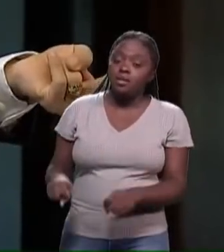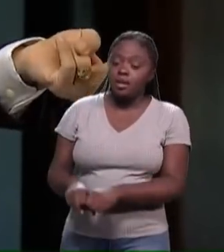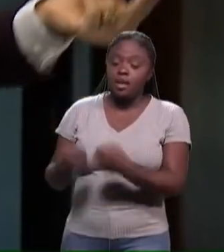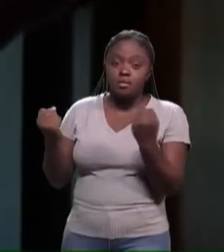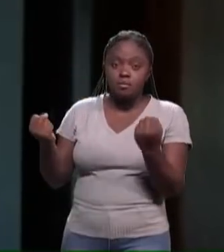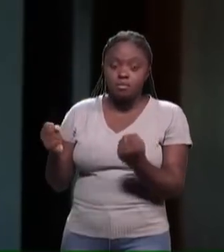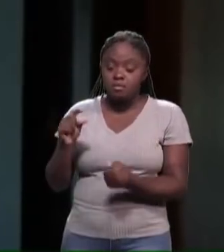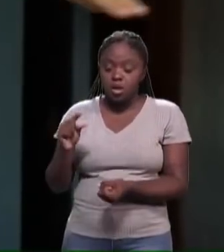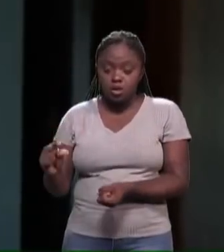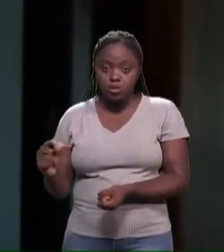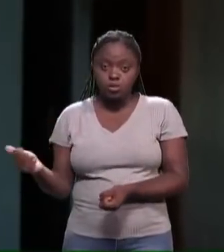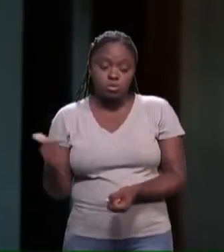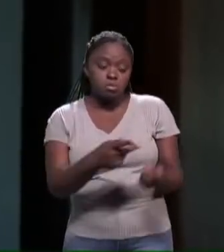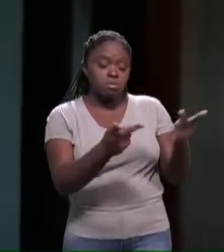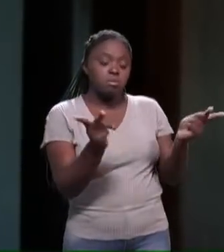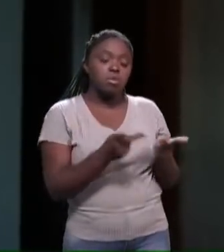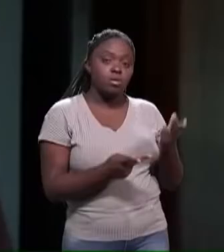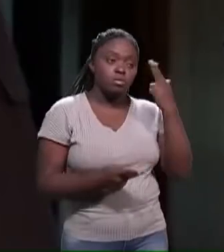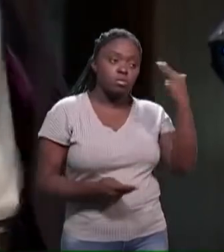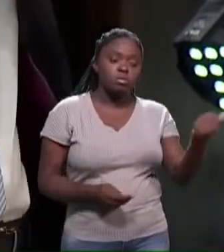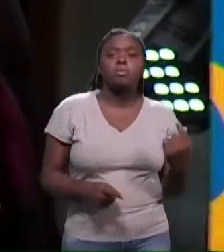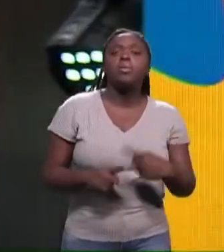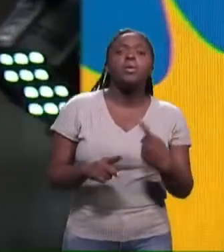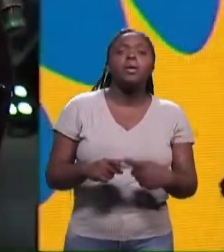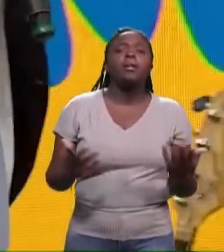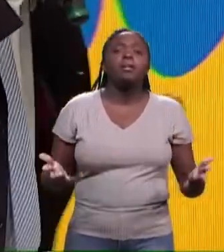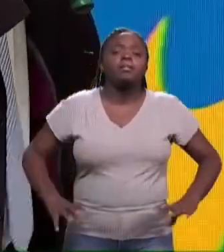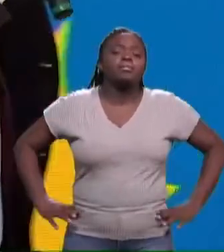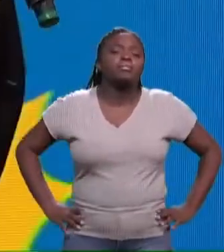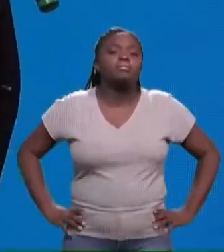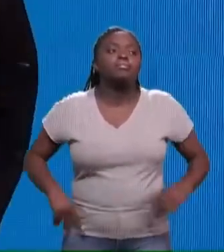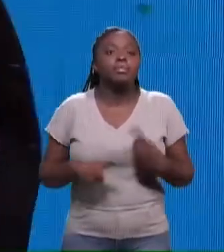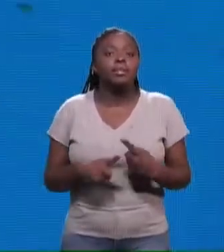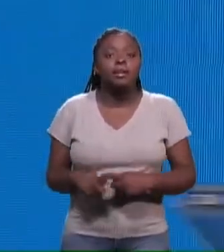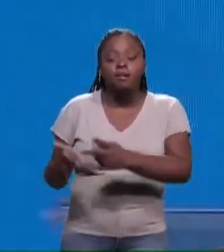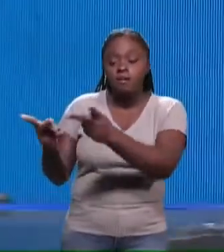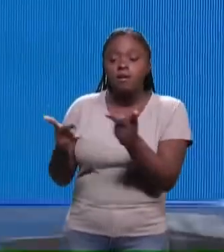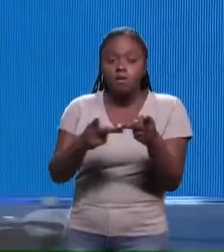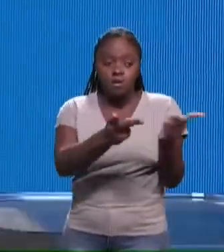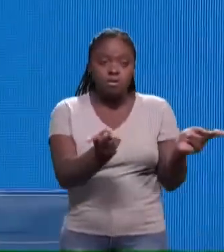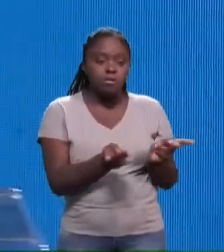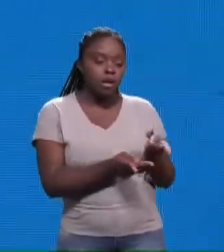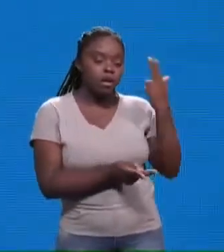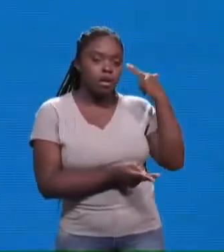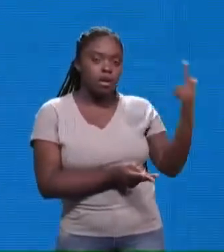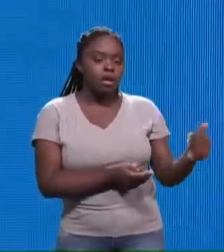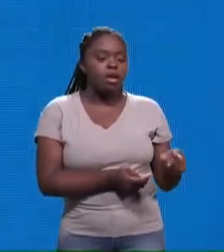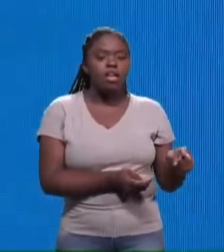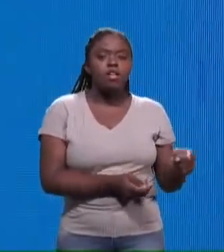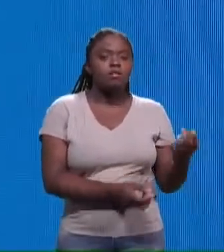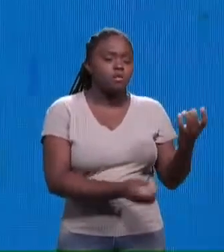menos do que o prato comum. Adivinha por quê? Porque o prato comum, ele é levado